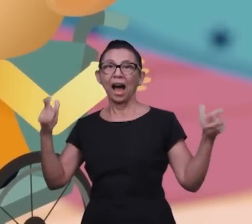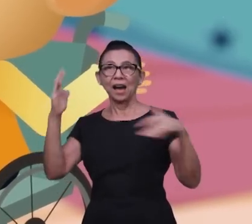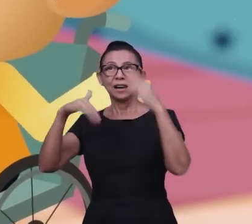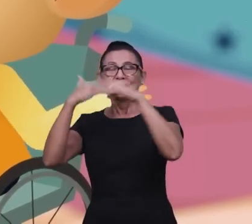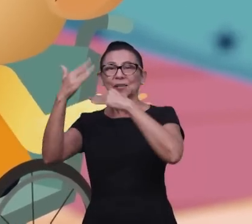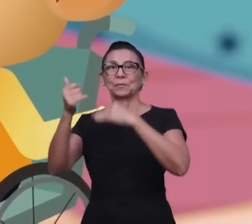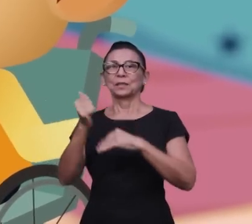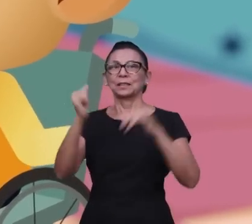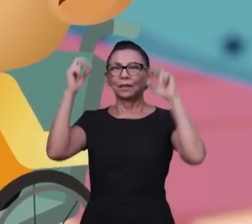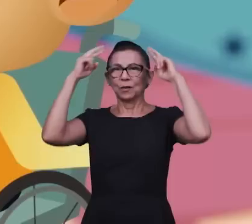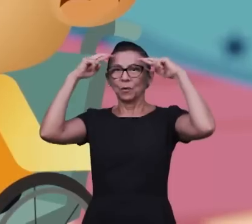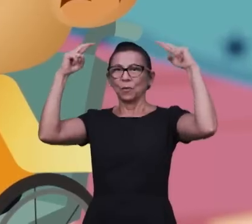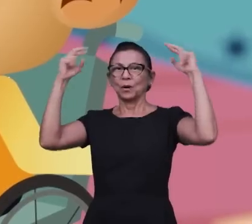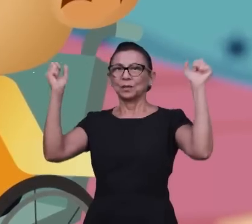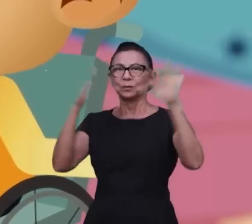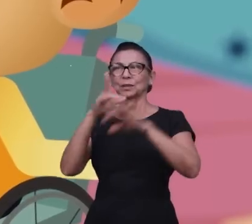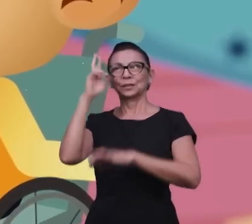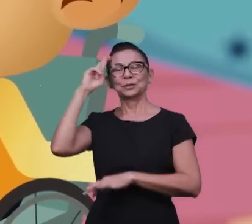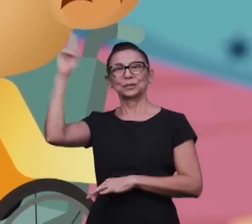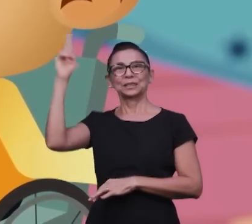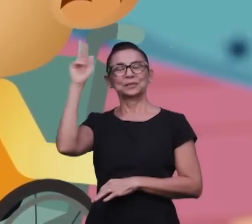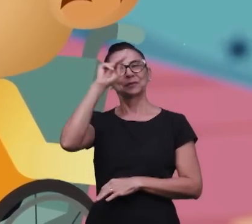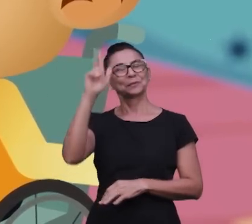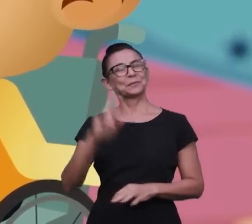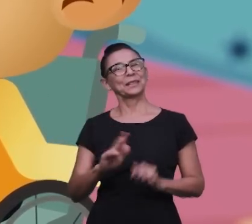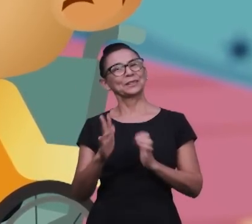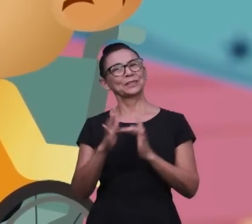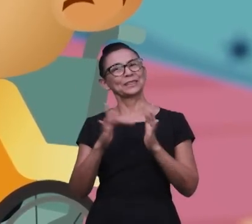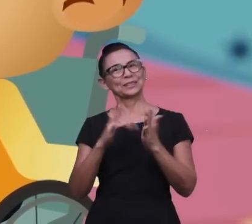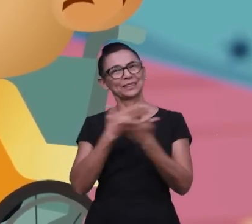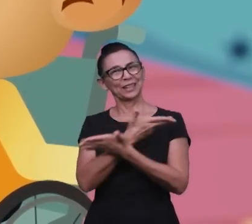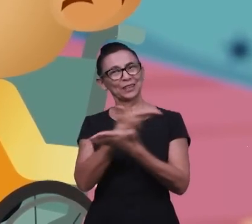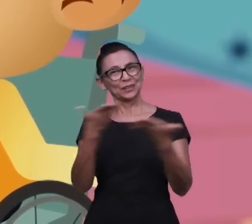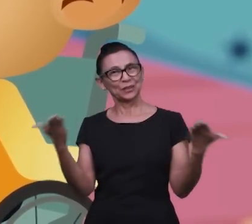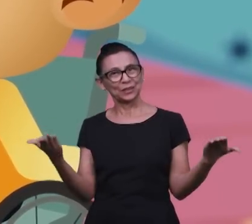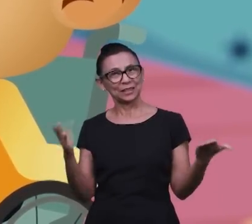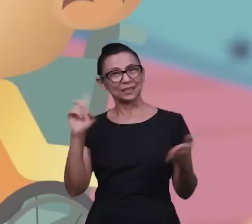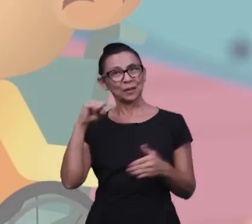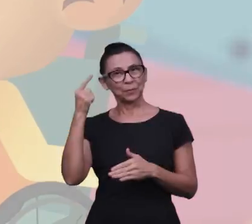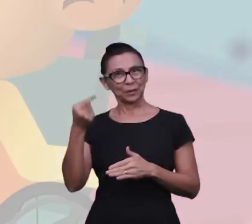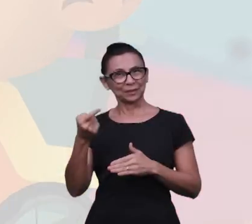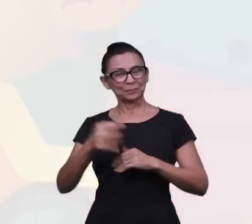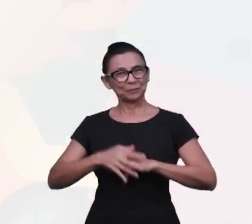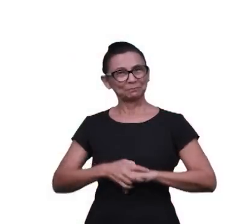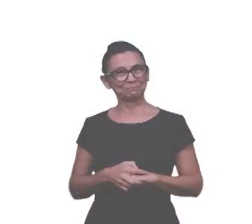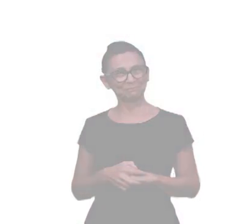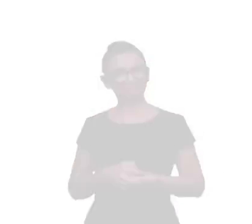glória do Senhor. Amém, Guga. A paz do Senhor Jesus, irmãos. Até a próxima.